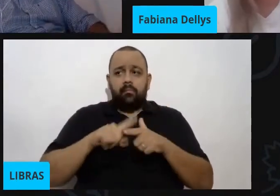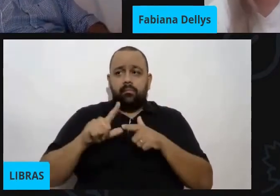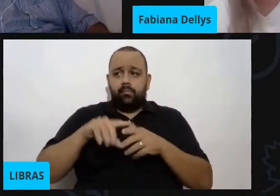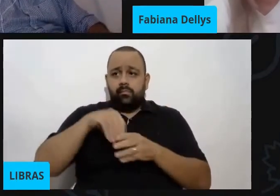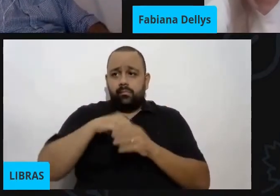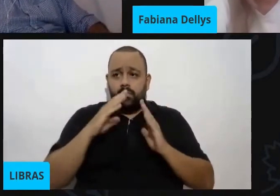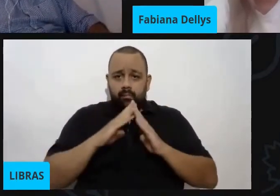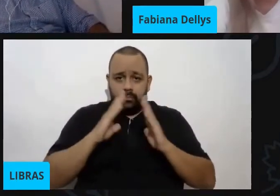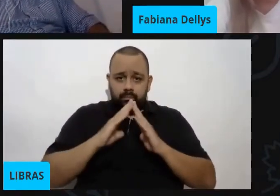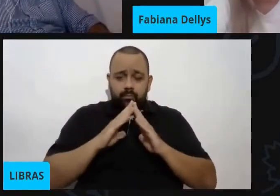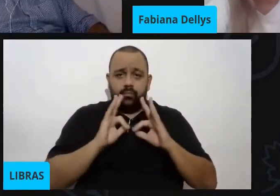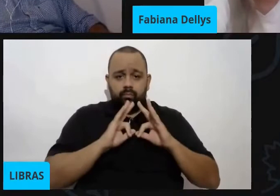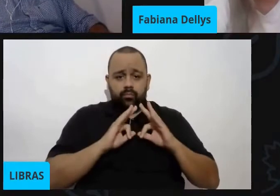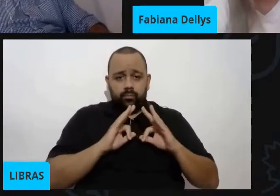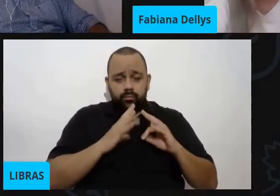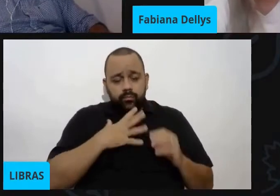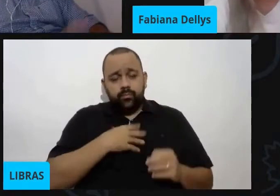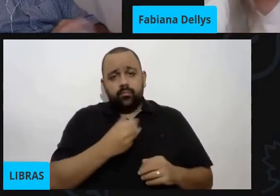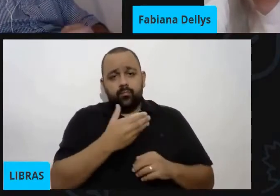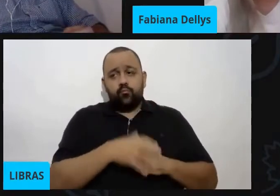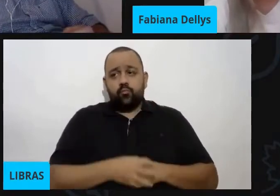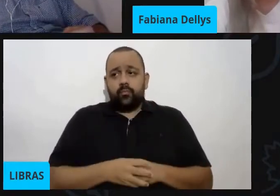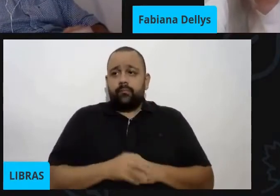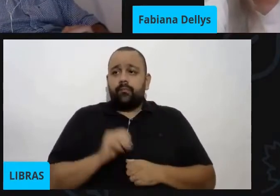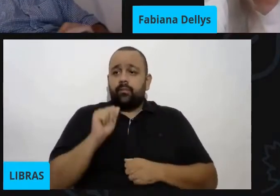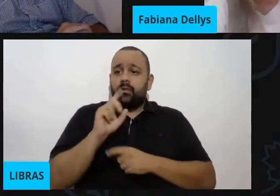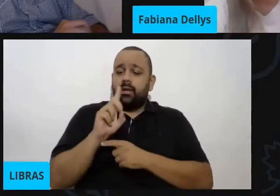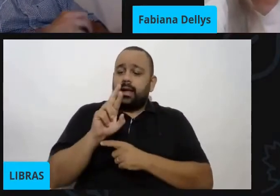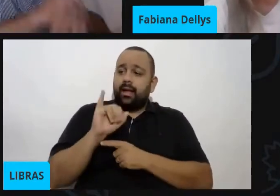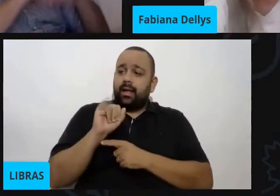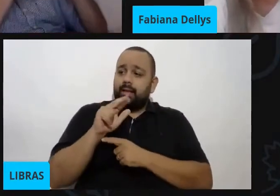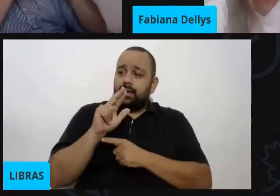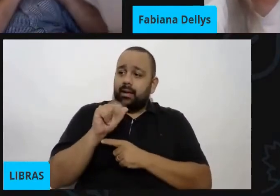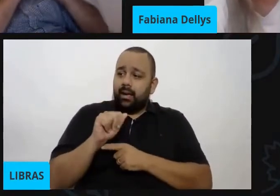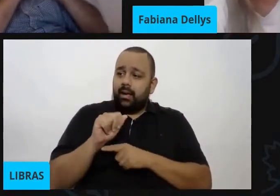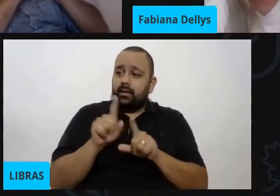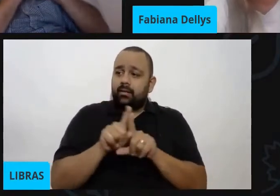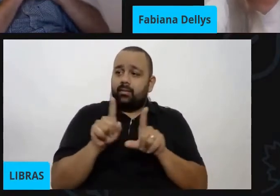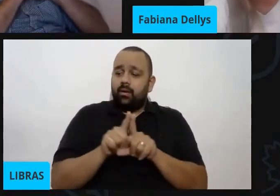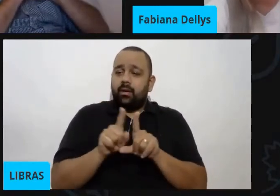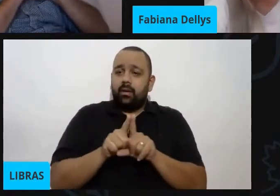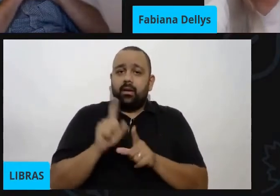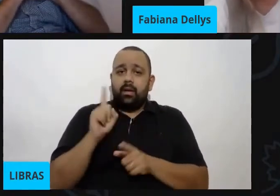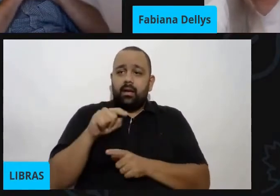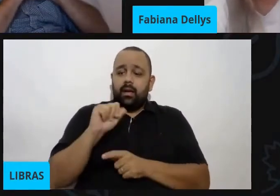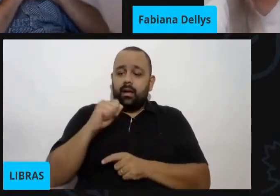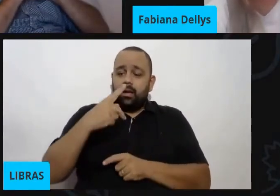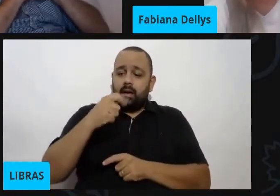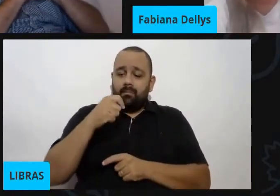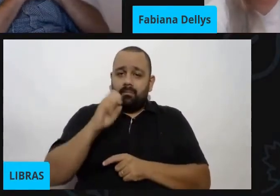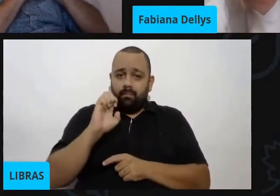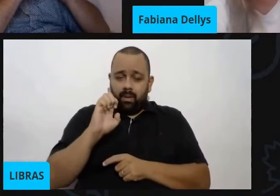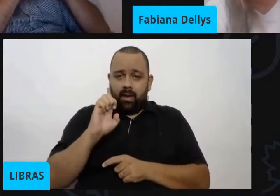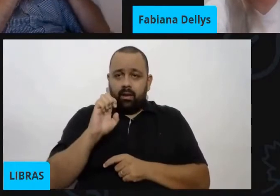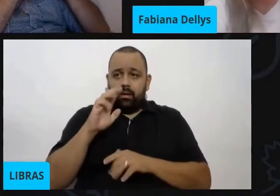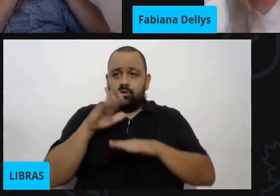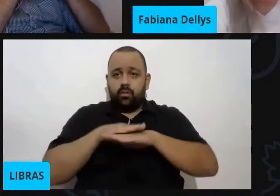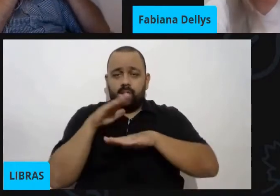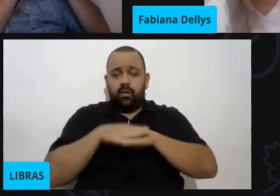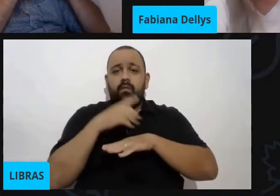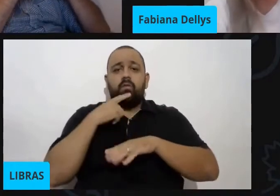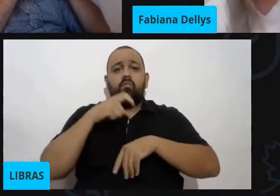que bom, Elga. A Adriana Petroli Ferreira, ela é TO da Pai de Amparo, ela falou que é um momento de